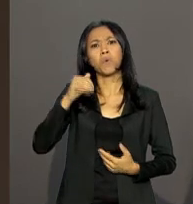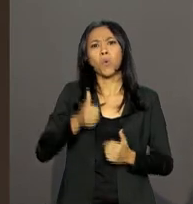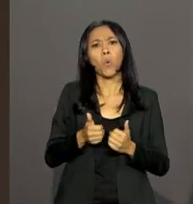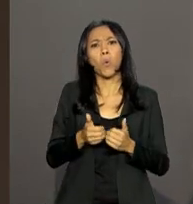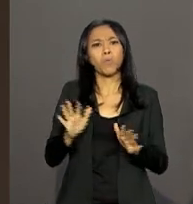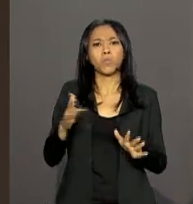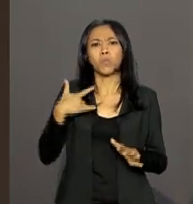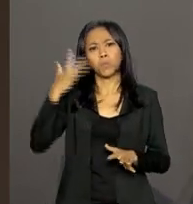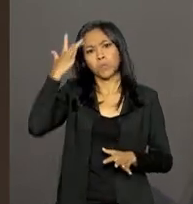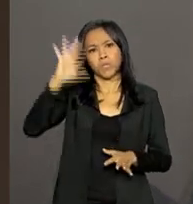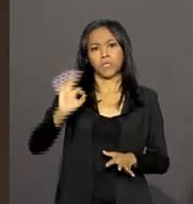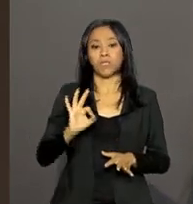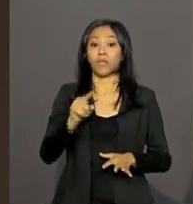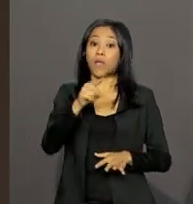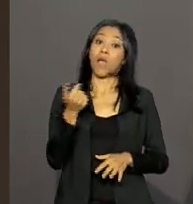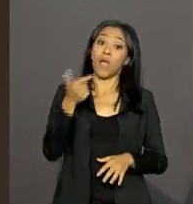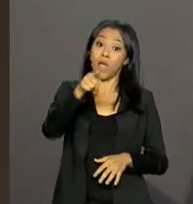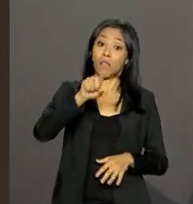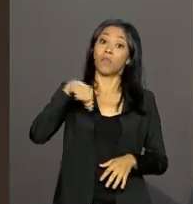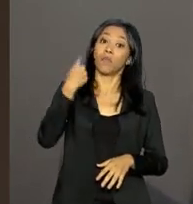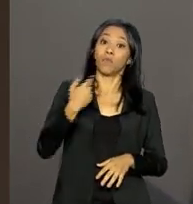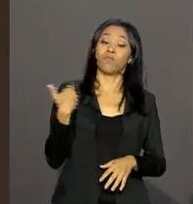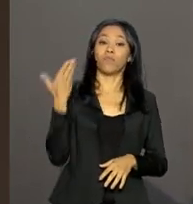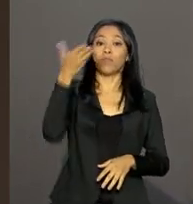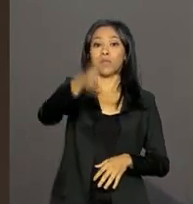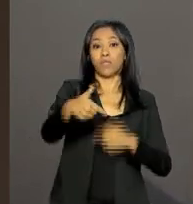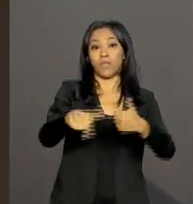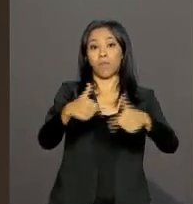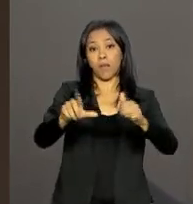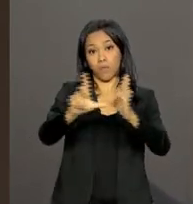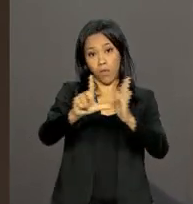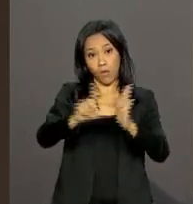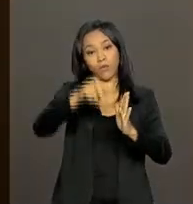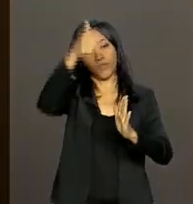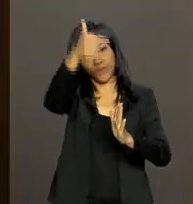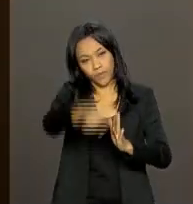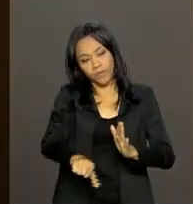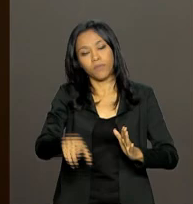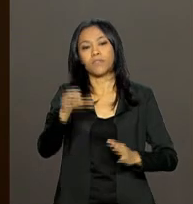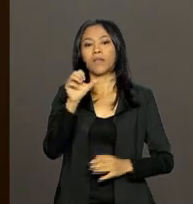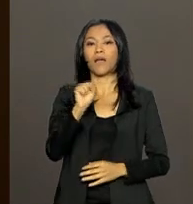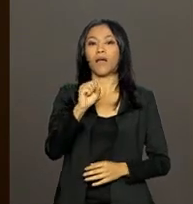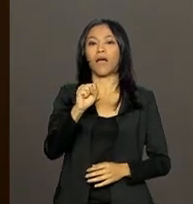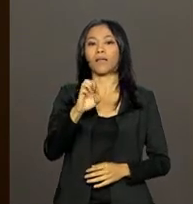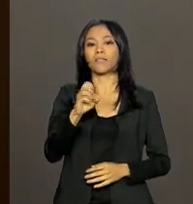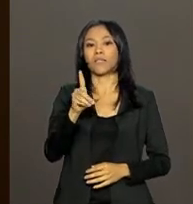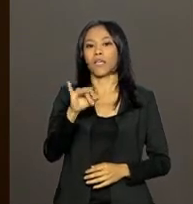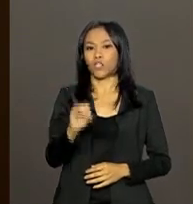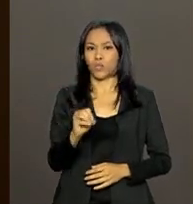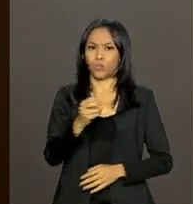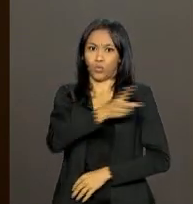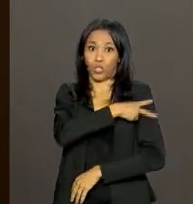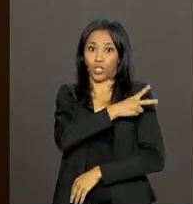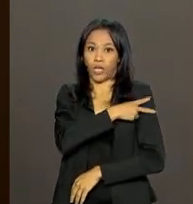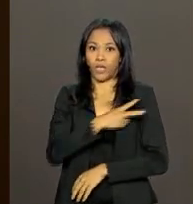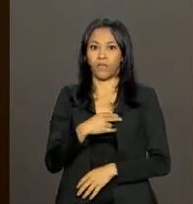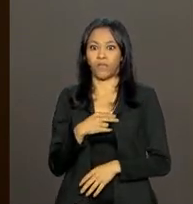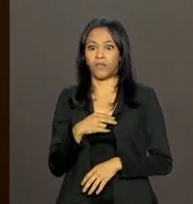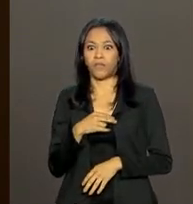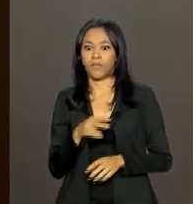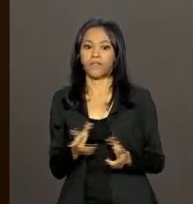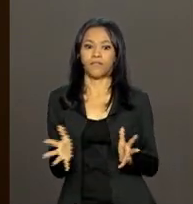já adulta foi trabalhar em uma loja e mais uma vez foi vítima de assédio que o patrão ele me cercavam ele correr atrás de